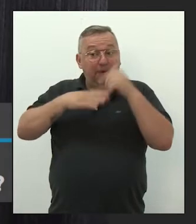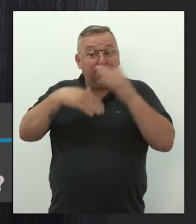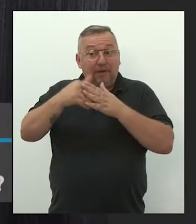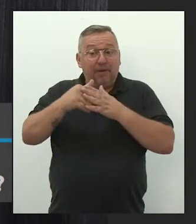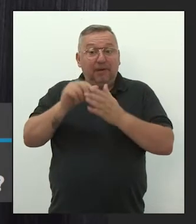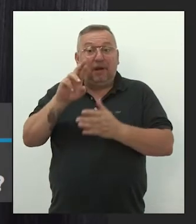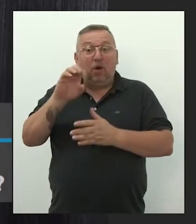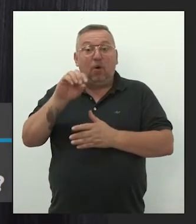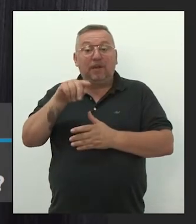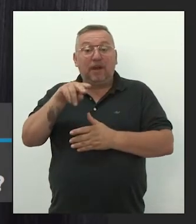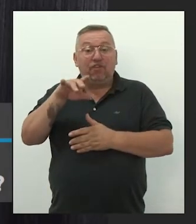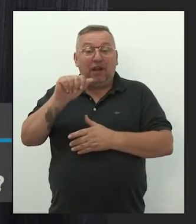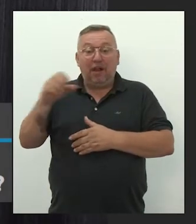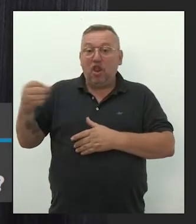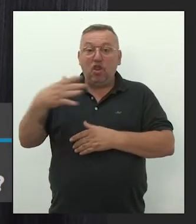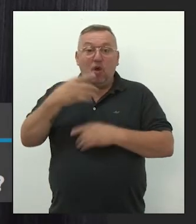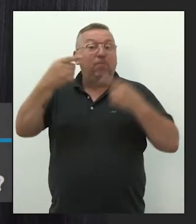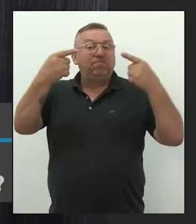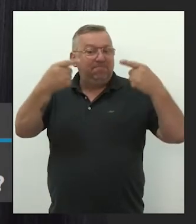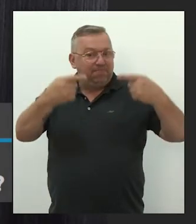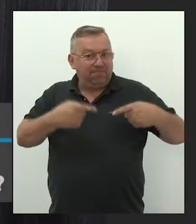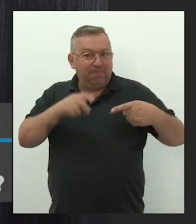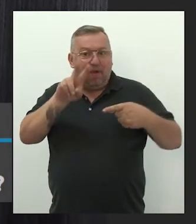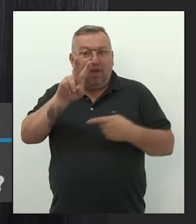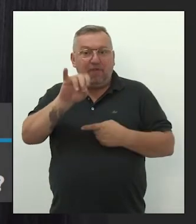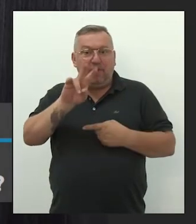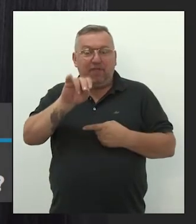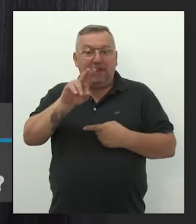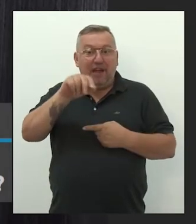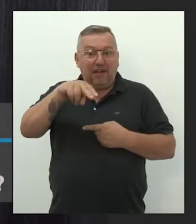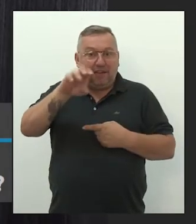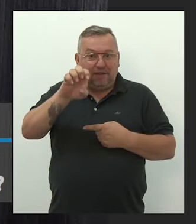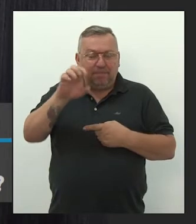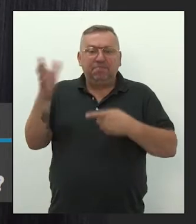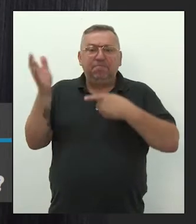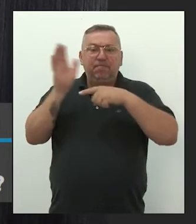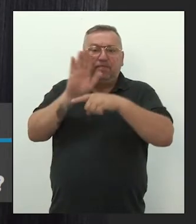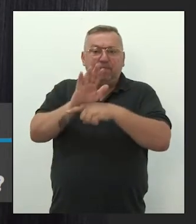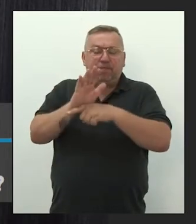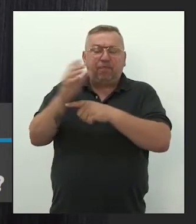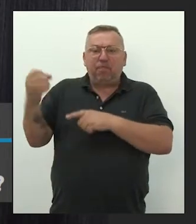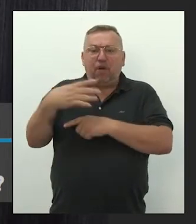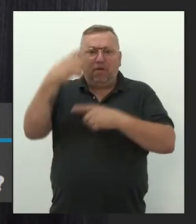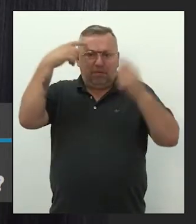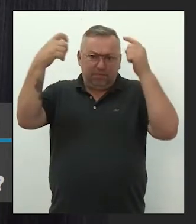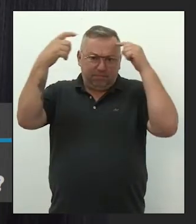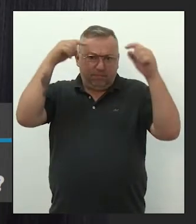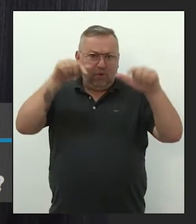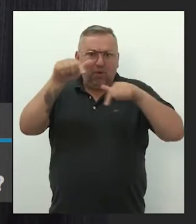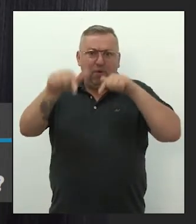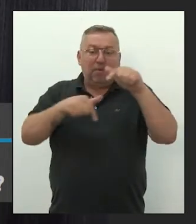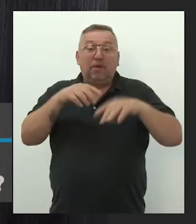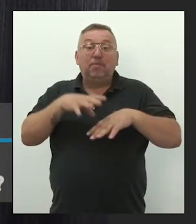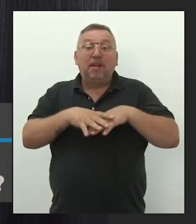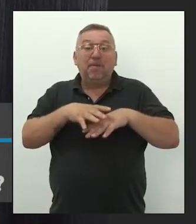A Rosângela, novos desafios. A Viviane contribuíram trazendo novas ideias para o trabalho com